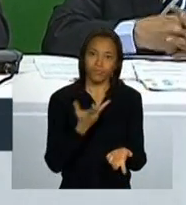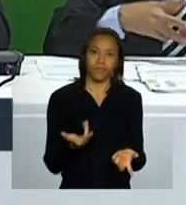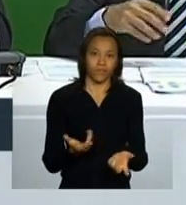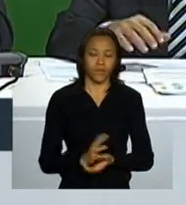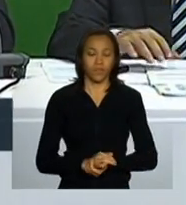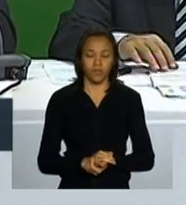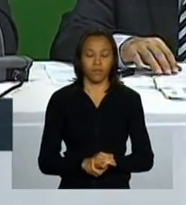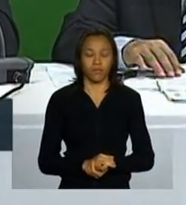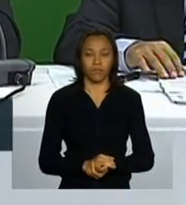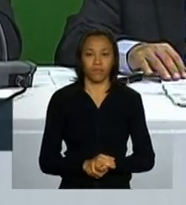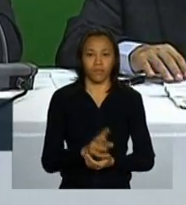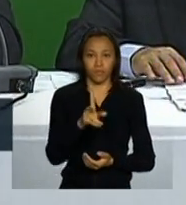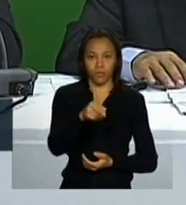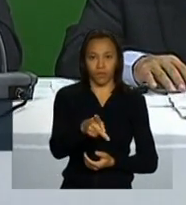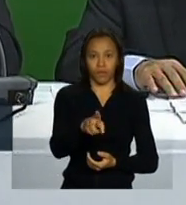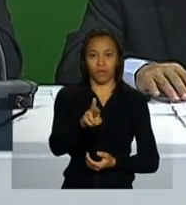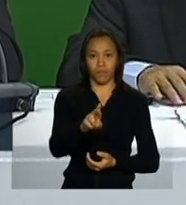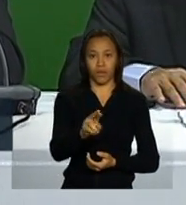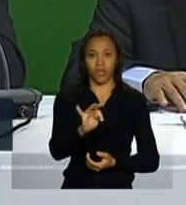da praticagem.